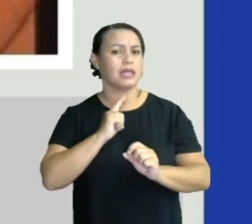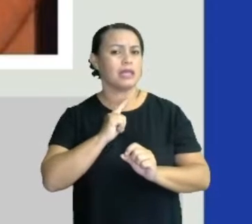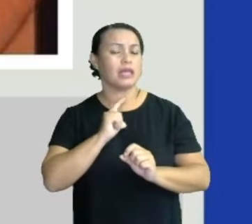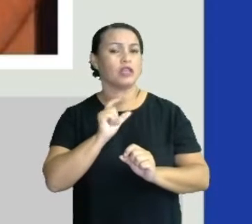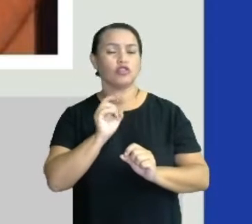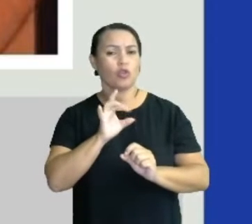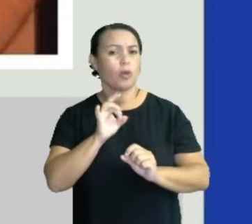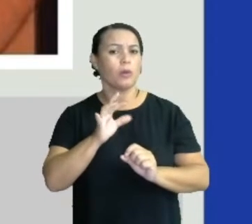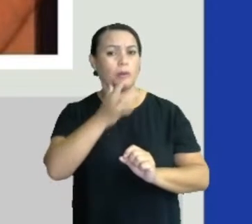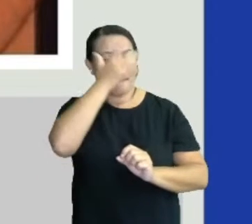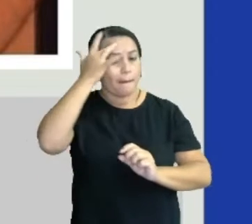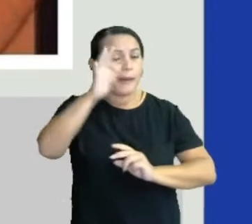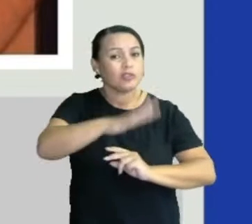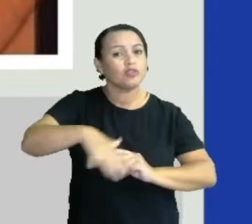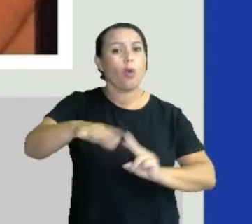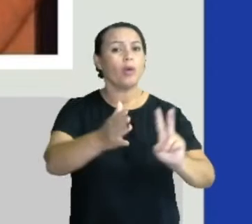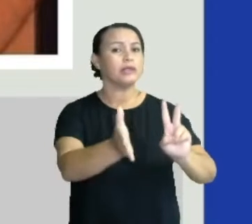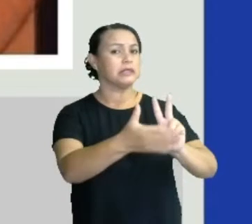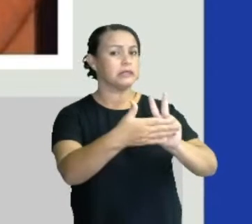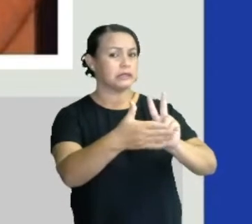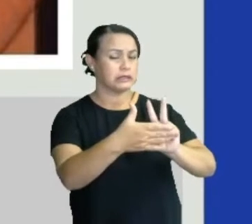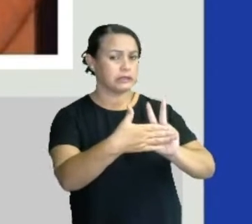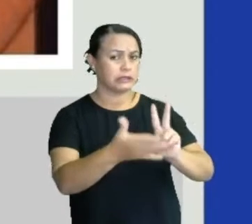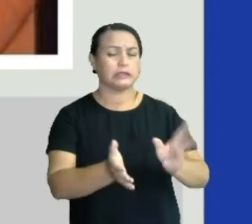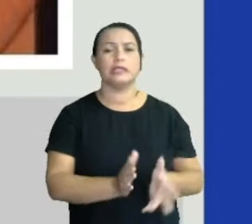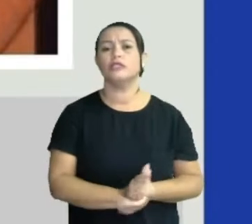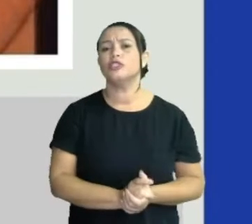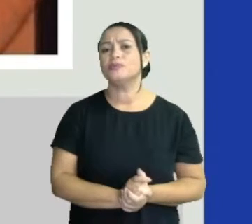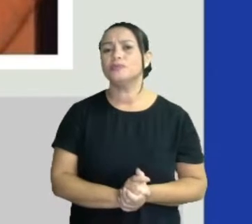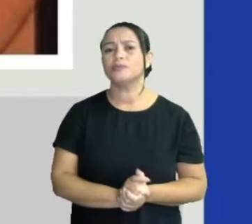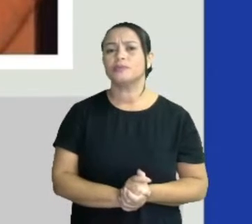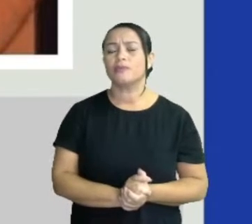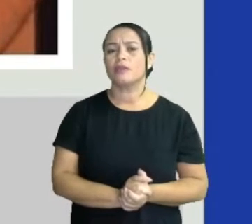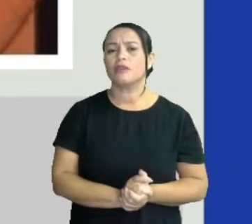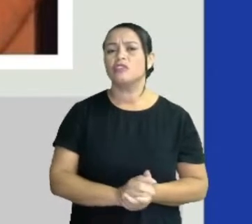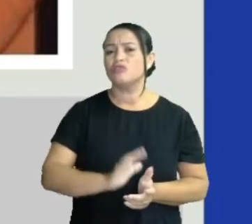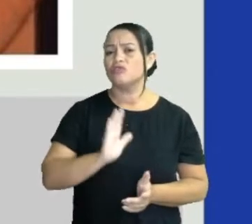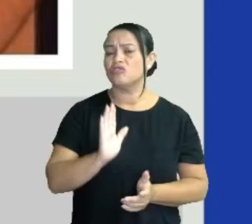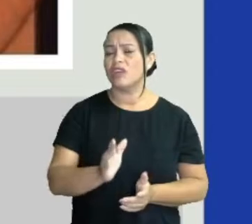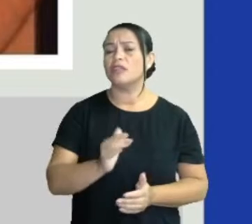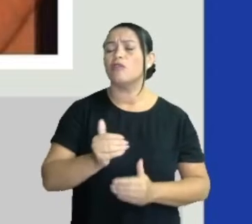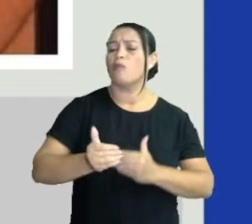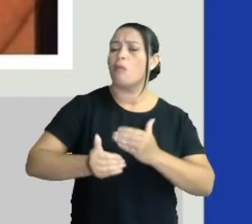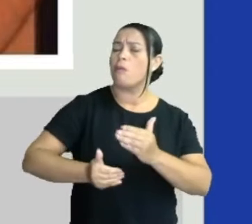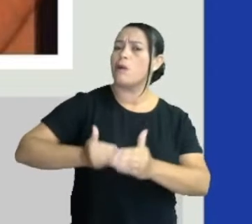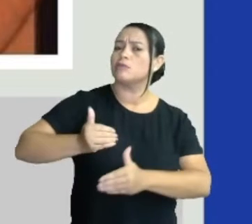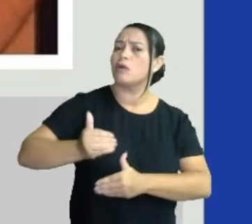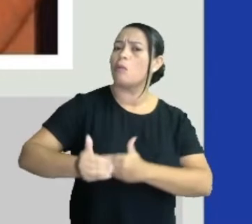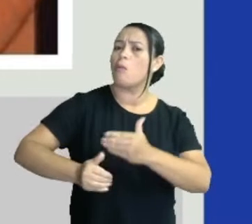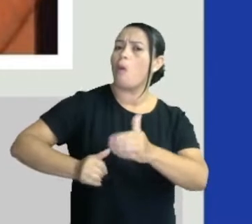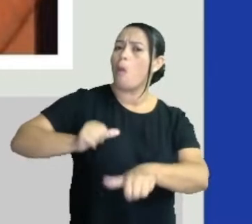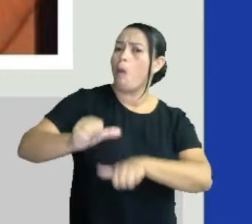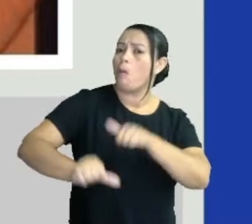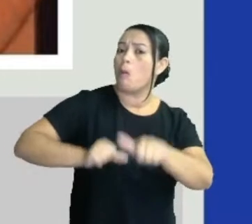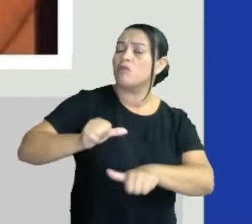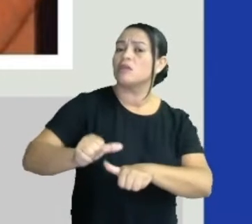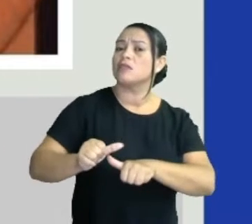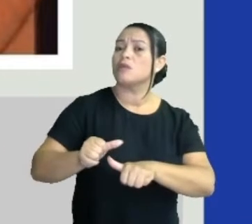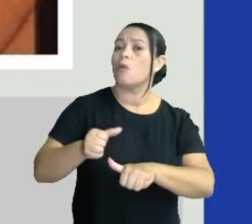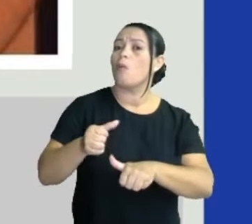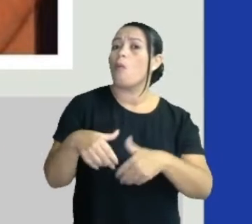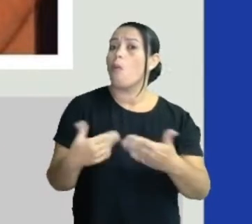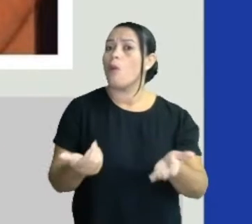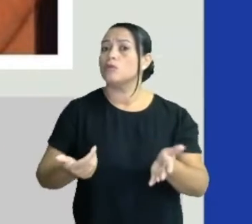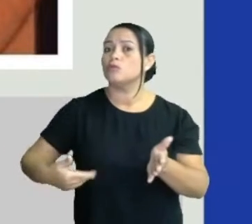predominantemente indígena ou nativa, ela passa por uma modificação com a